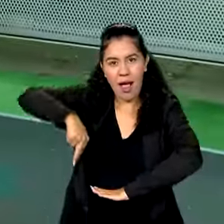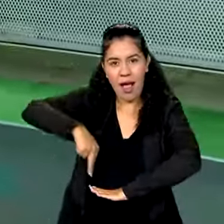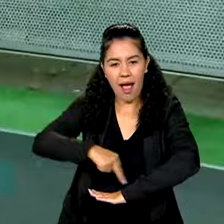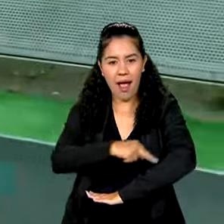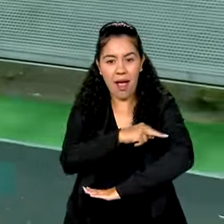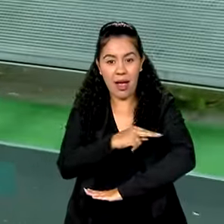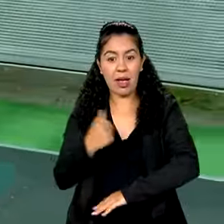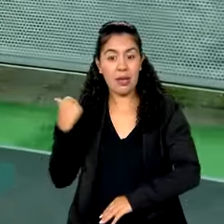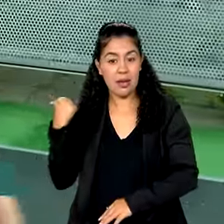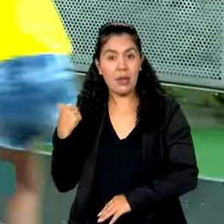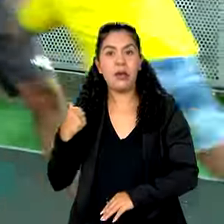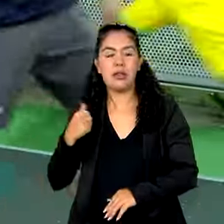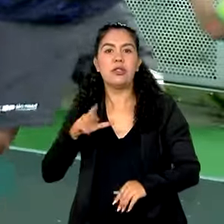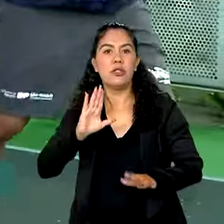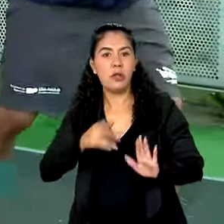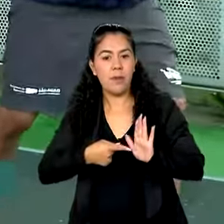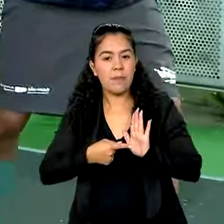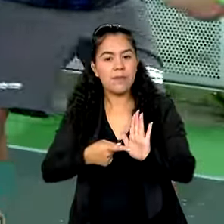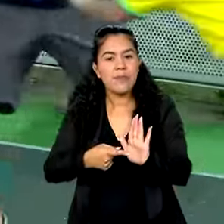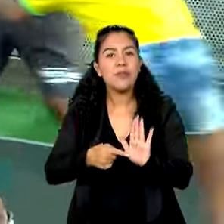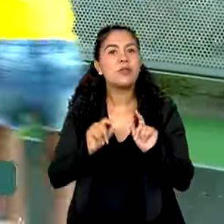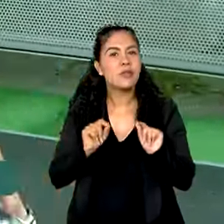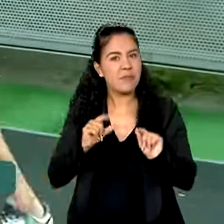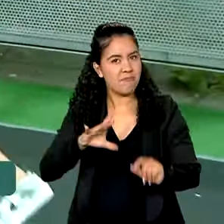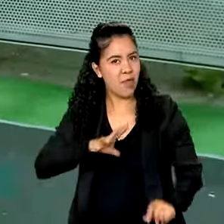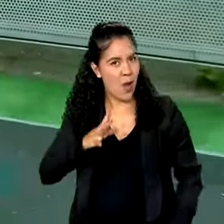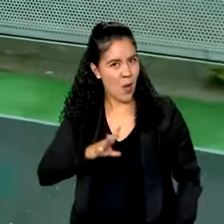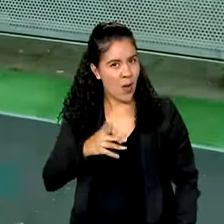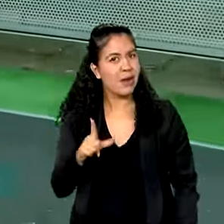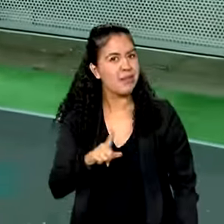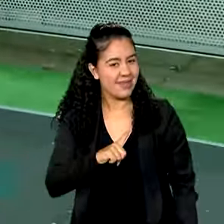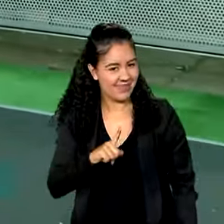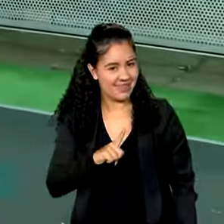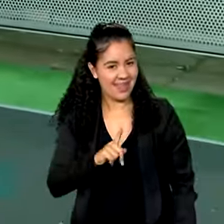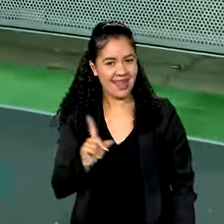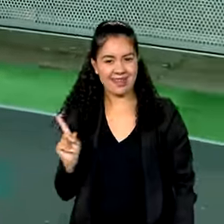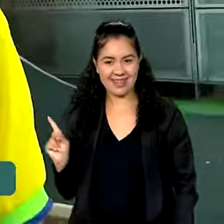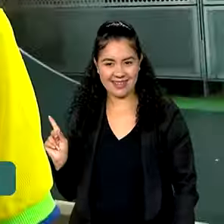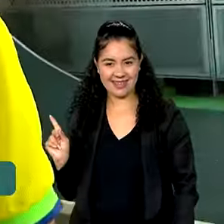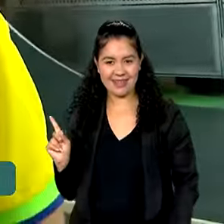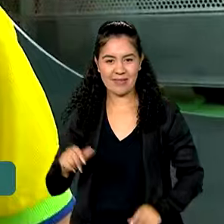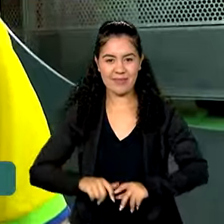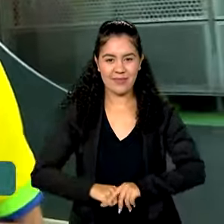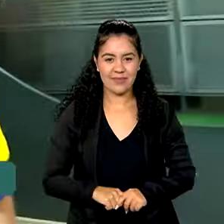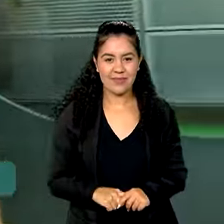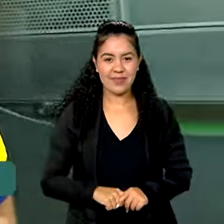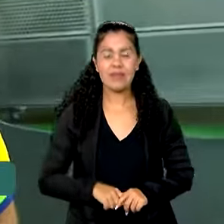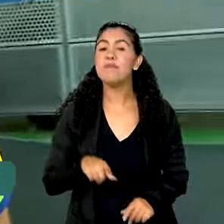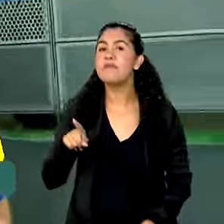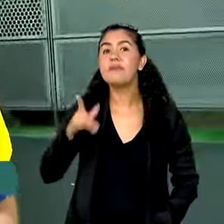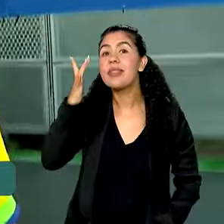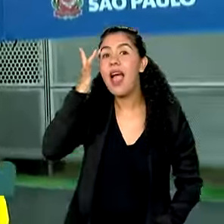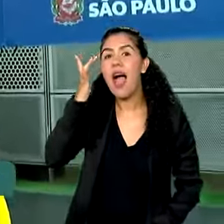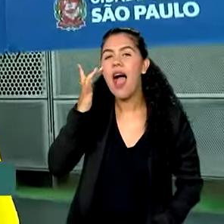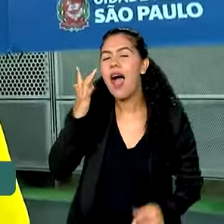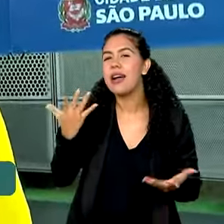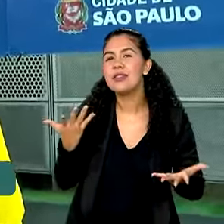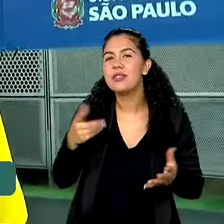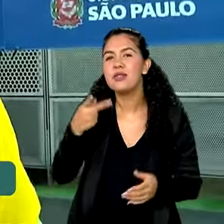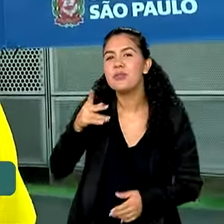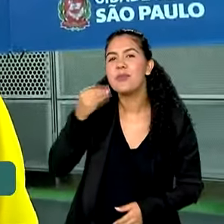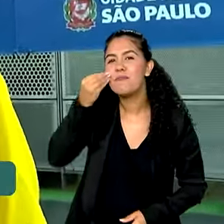já demonstrou que, assim como a fadinha, é corajosa e leva jeito. E o que que você achou de andar naquela rampa? Como é que